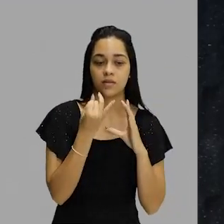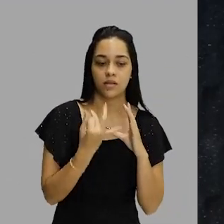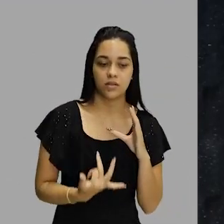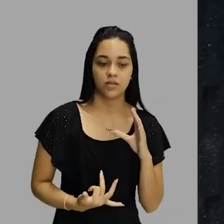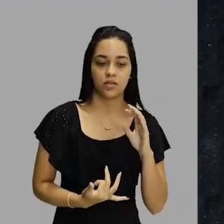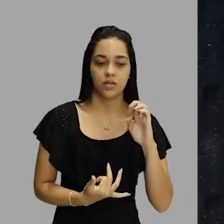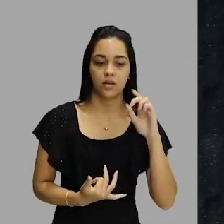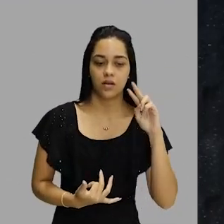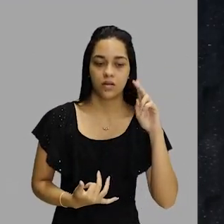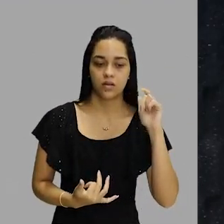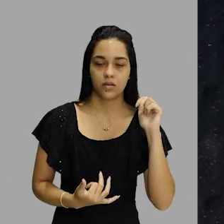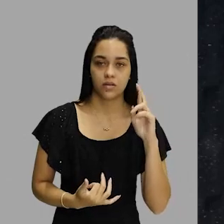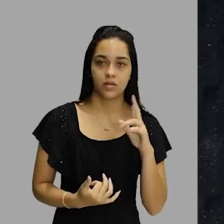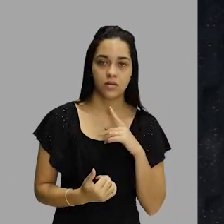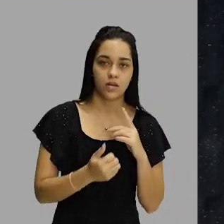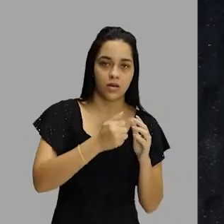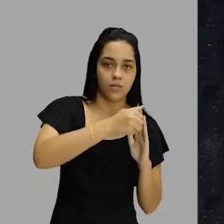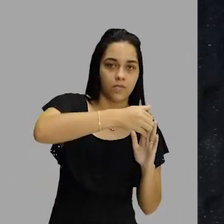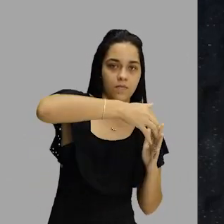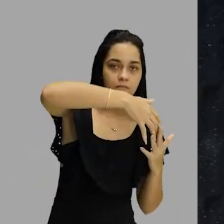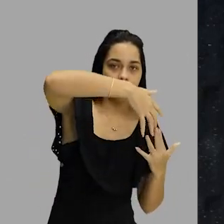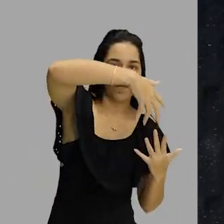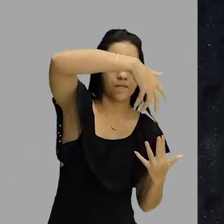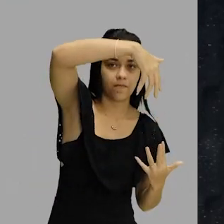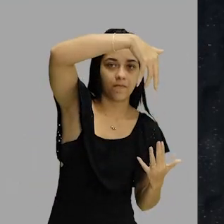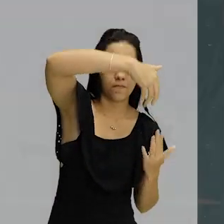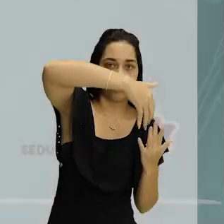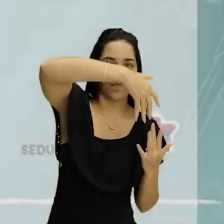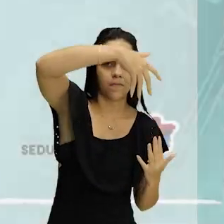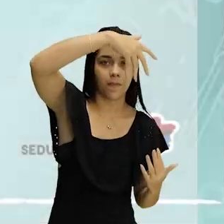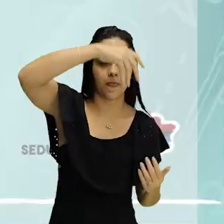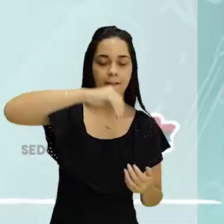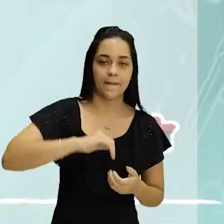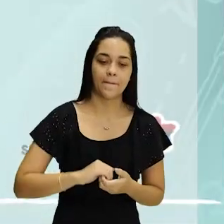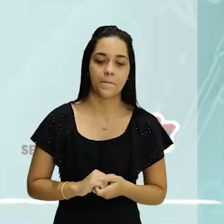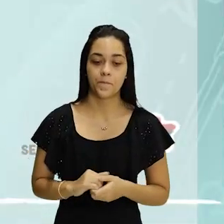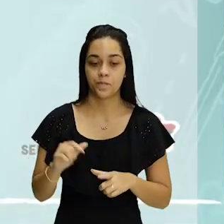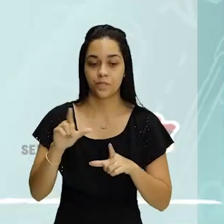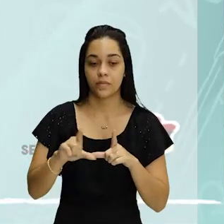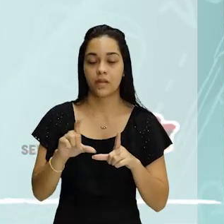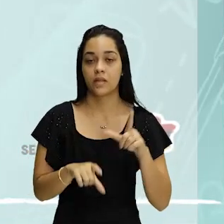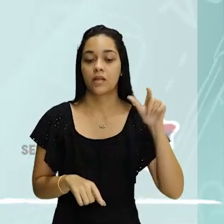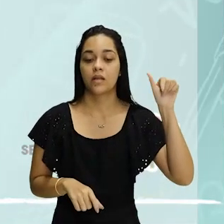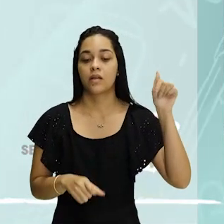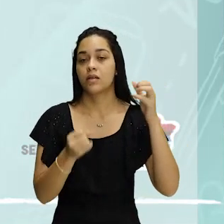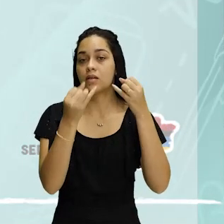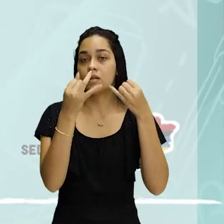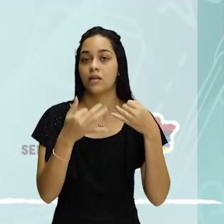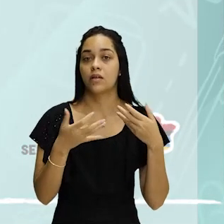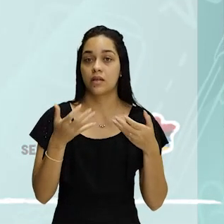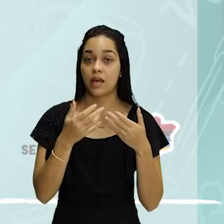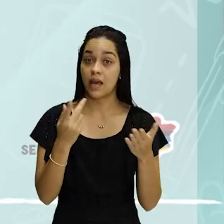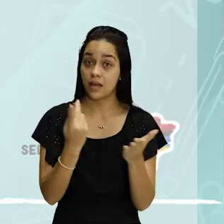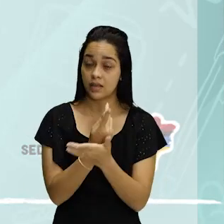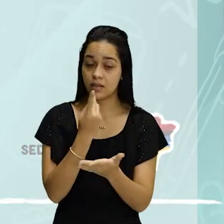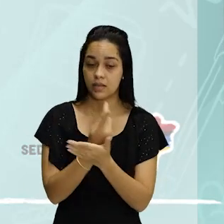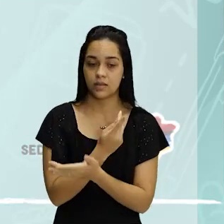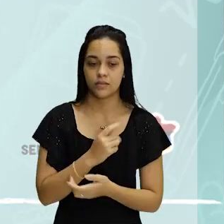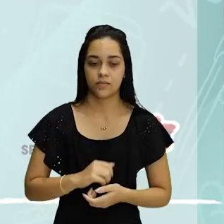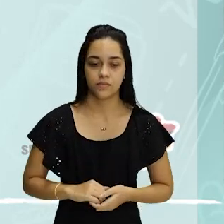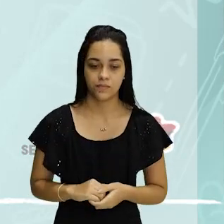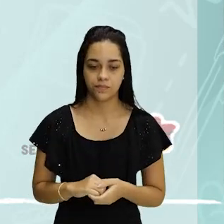né? Células fusiformes, né? A letra A diz o seguinte, ele quer a alternativa